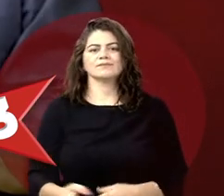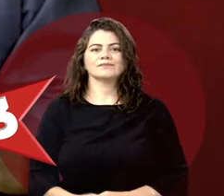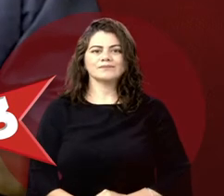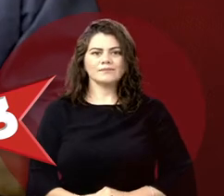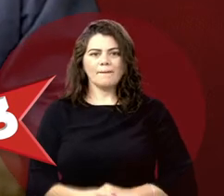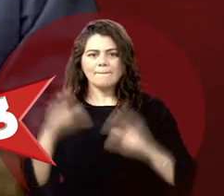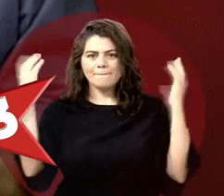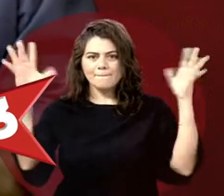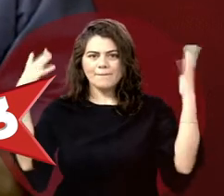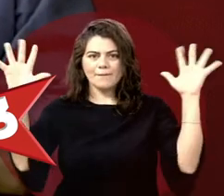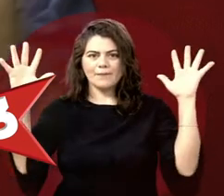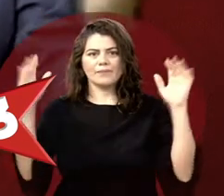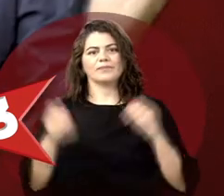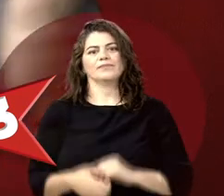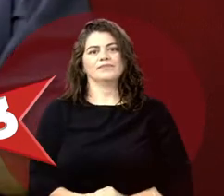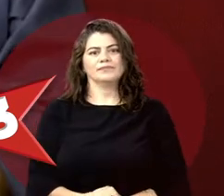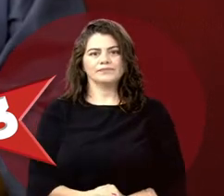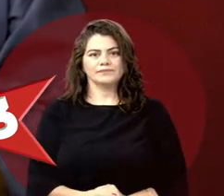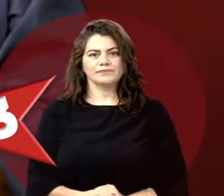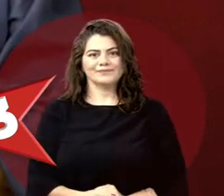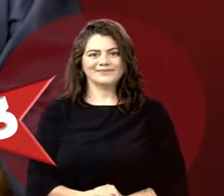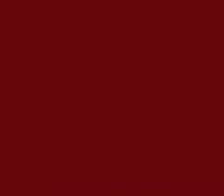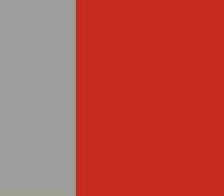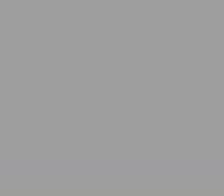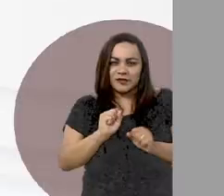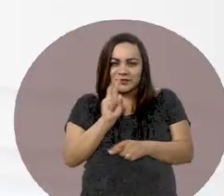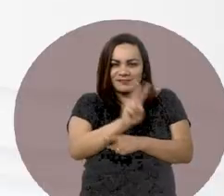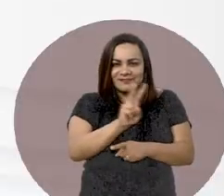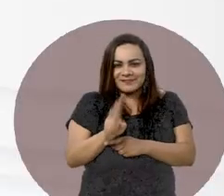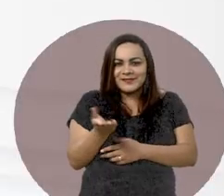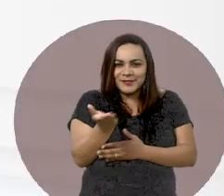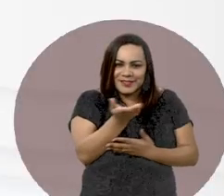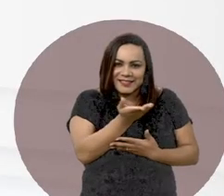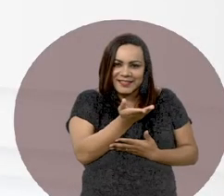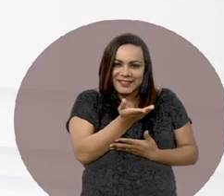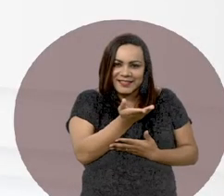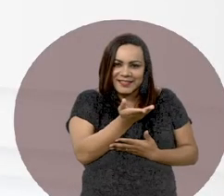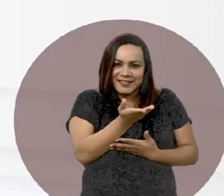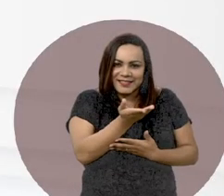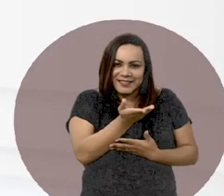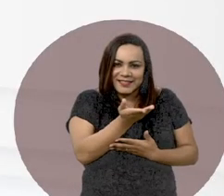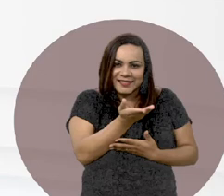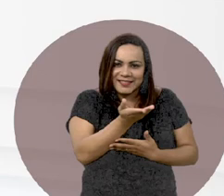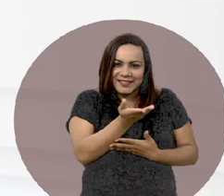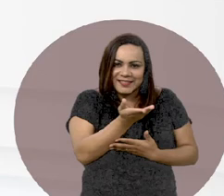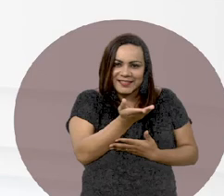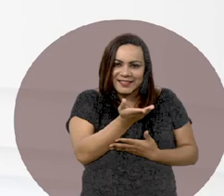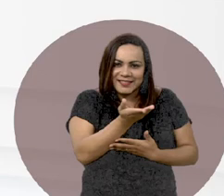ela realmente merece. Parabéns! Deixa eu cuidar de você.